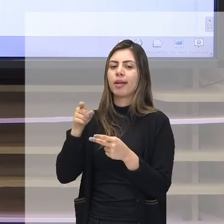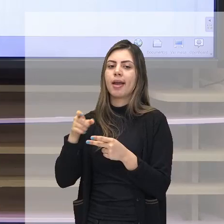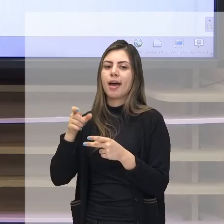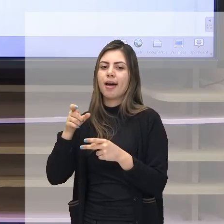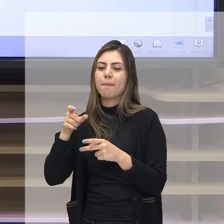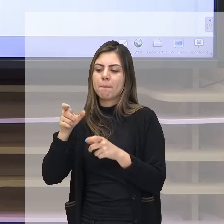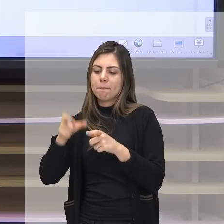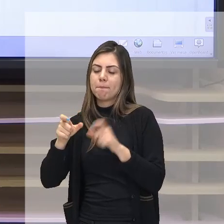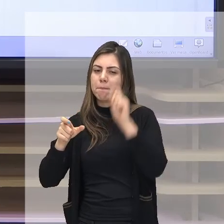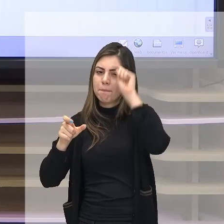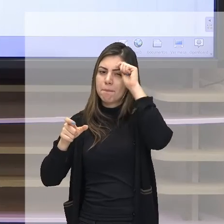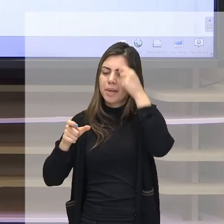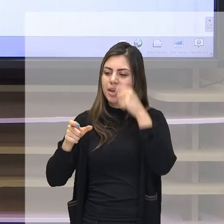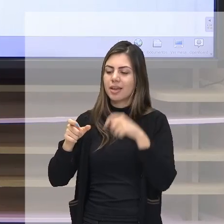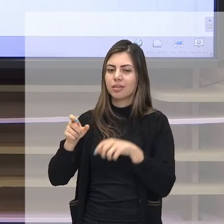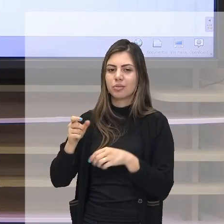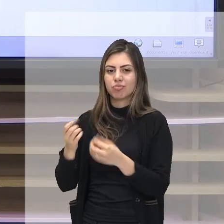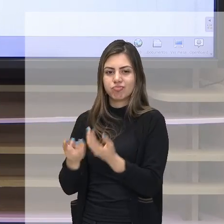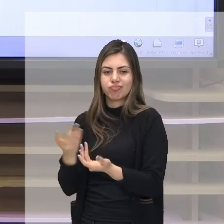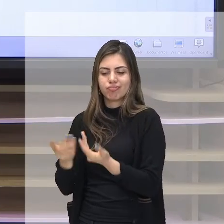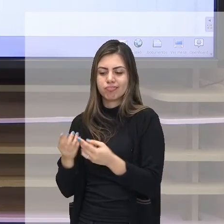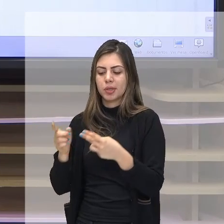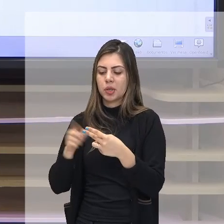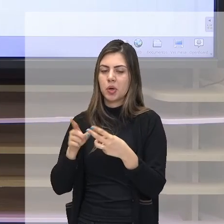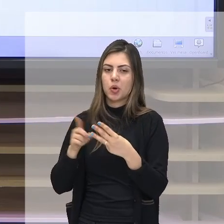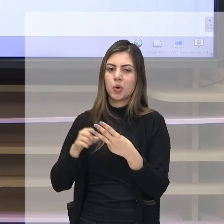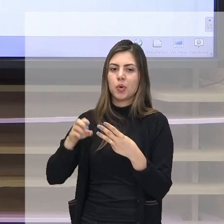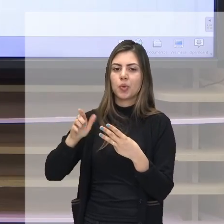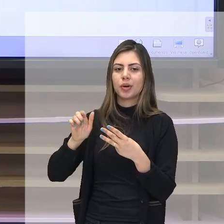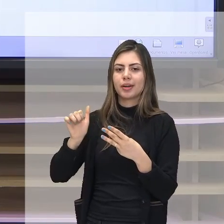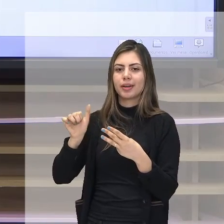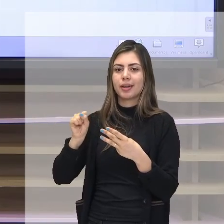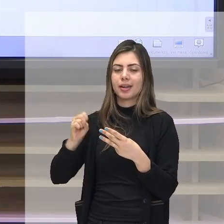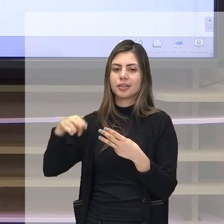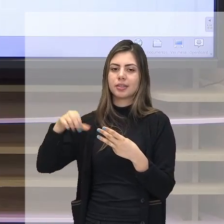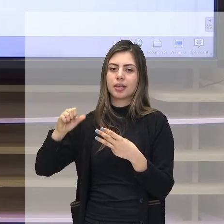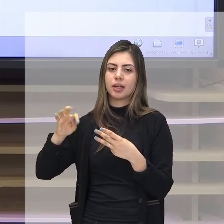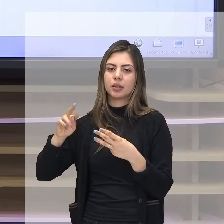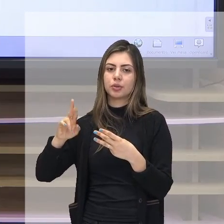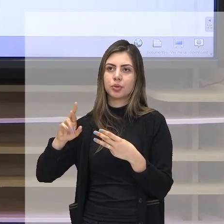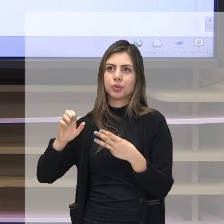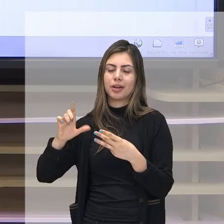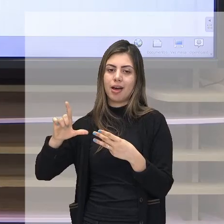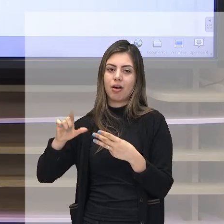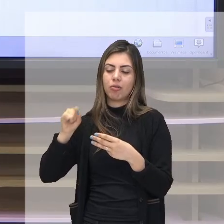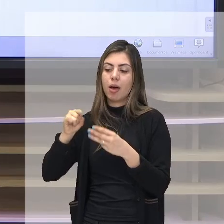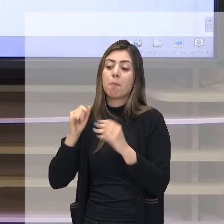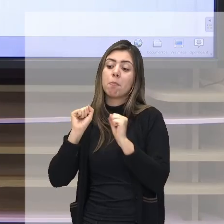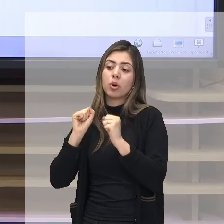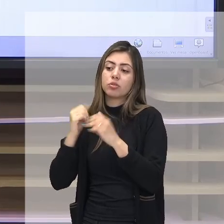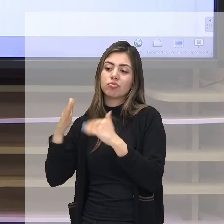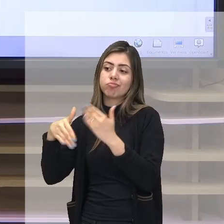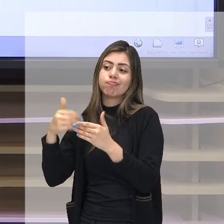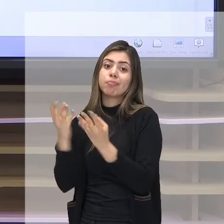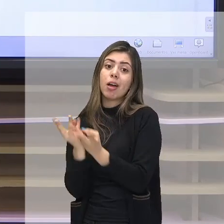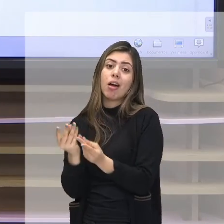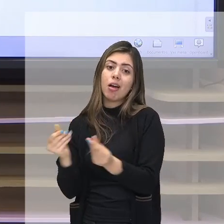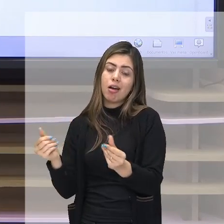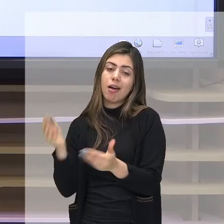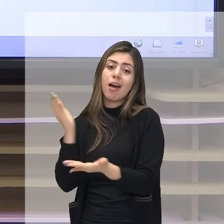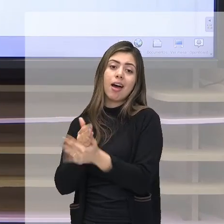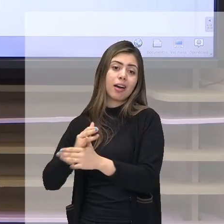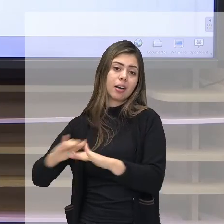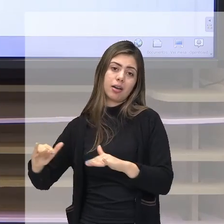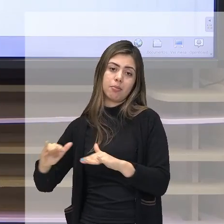aí os principais combustíveis fósseis utilizados por nós, eles não são renováveis, o que quer dizer que eles